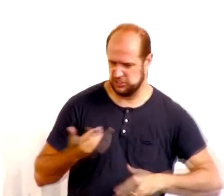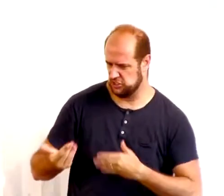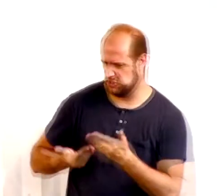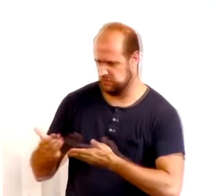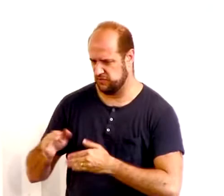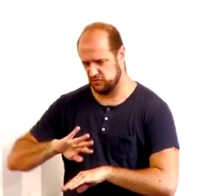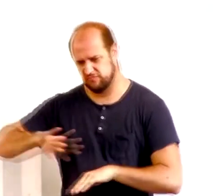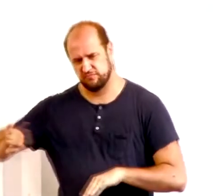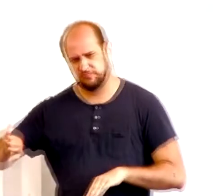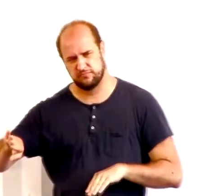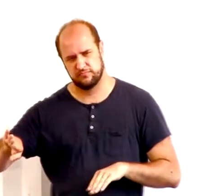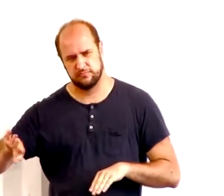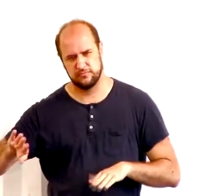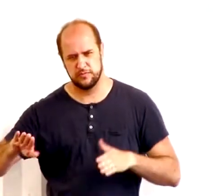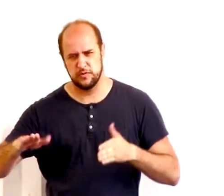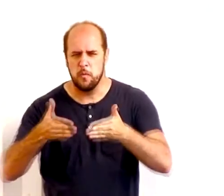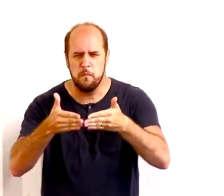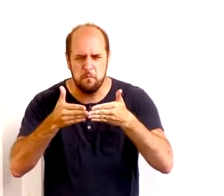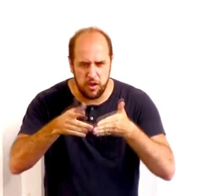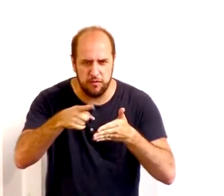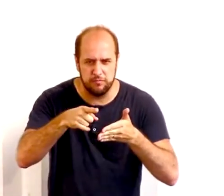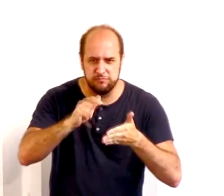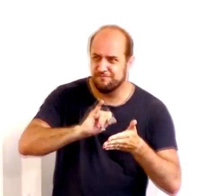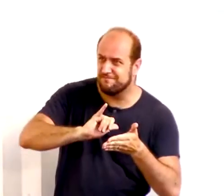te peço.